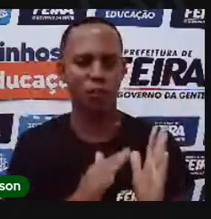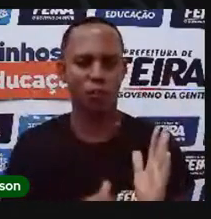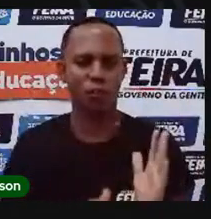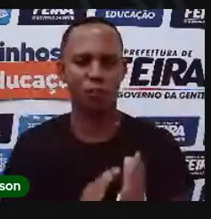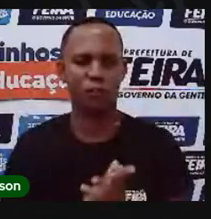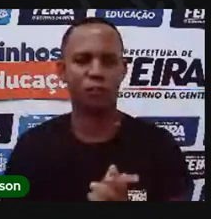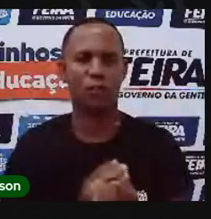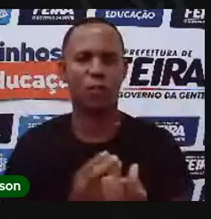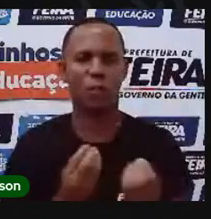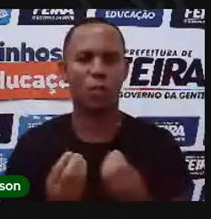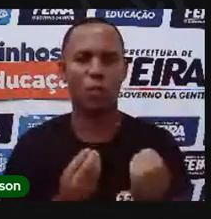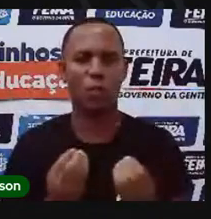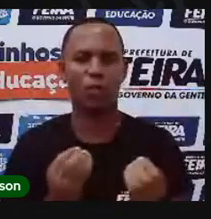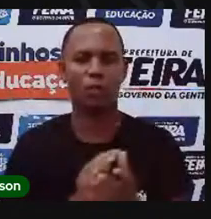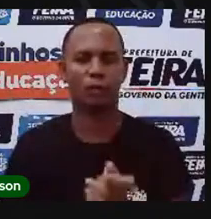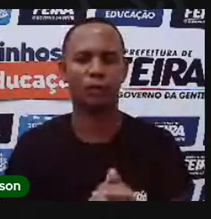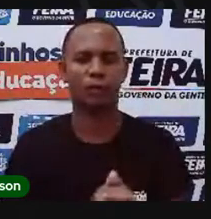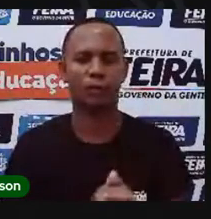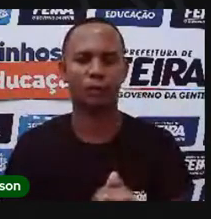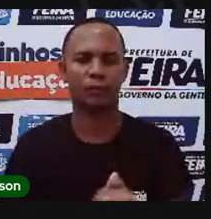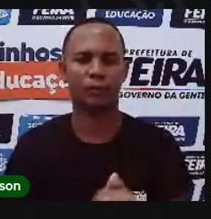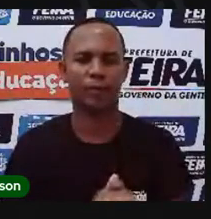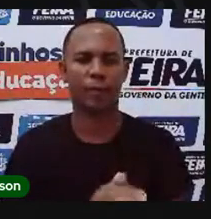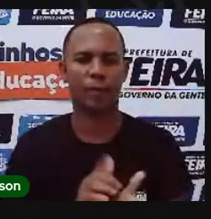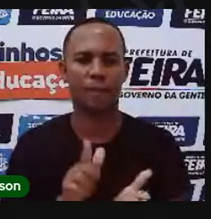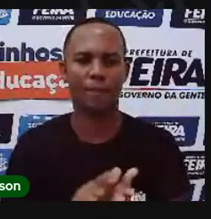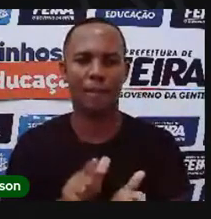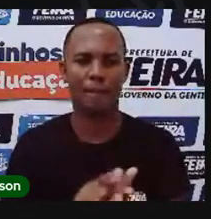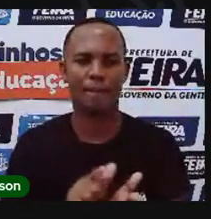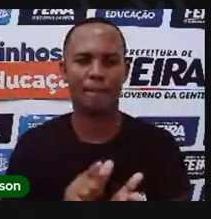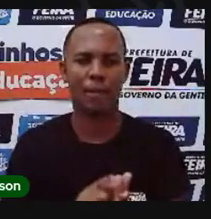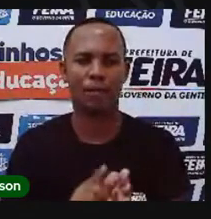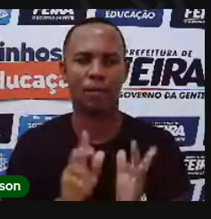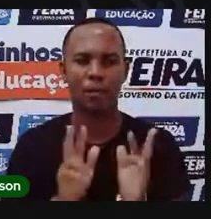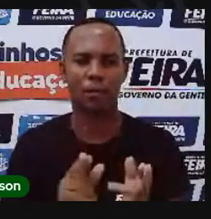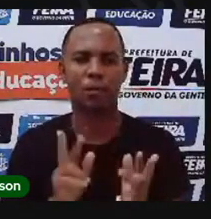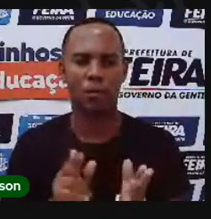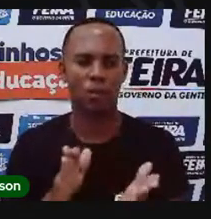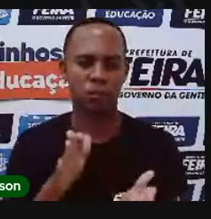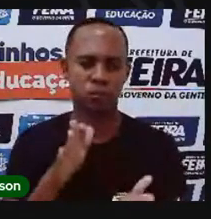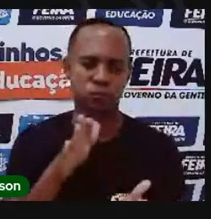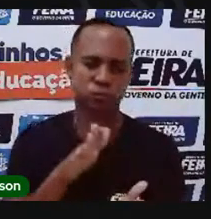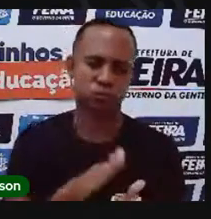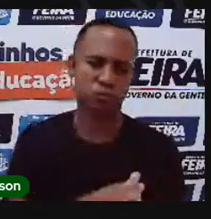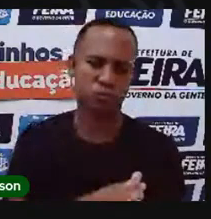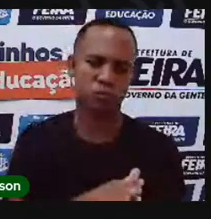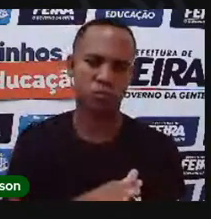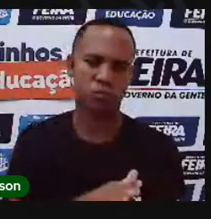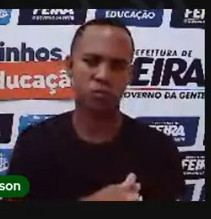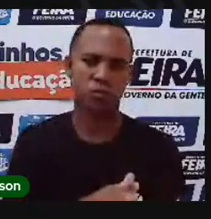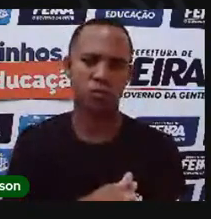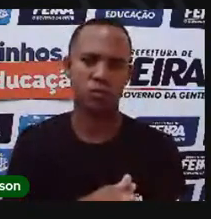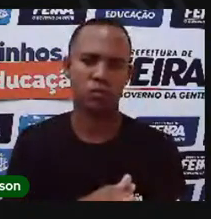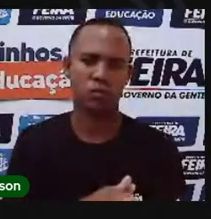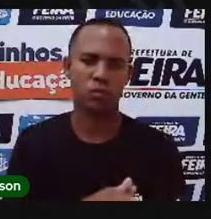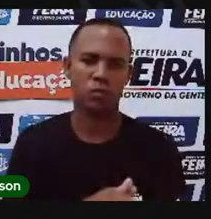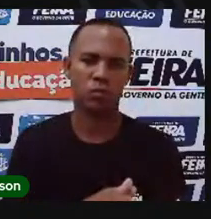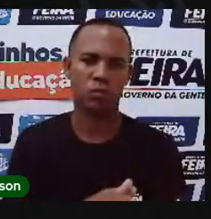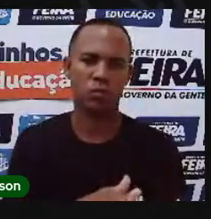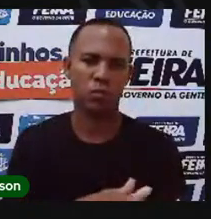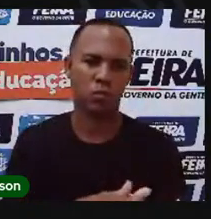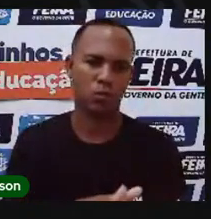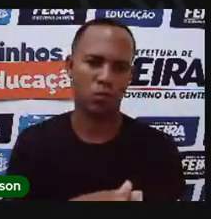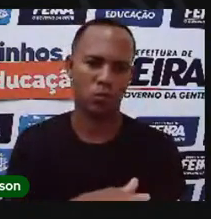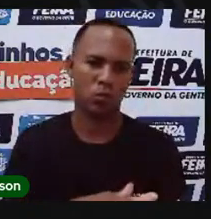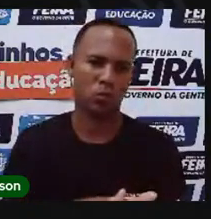gente encosta no papel como se fosse um carimbo. Coloquei. Ó, passei a minha